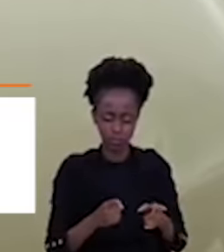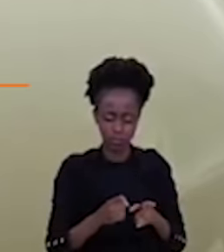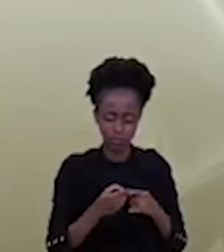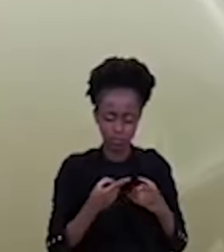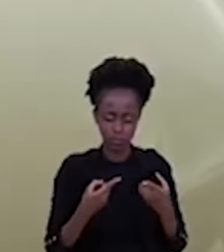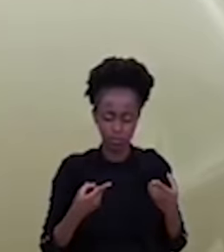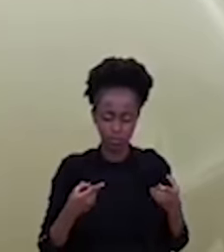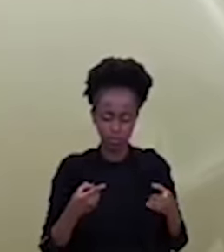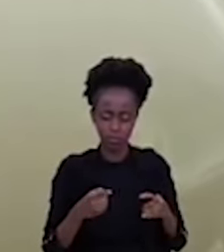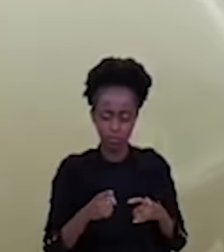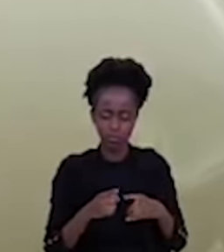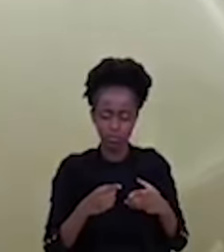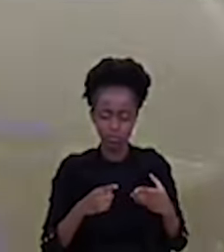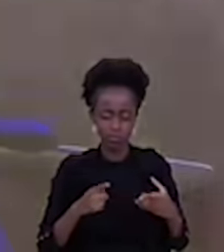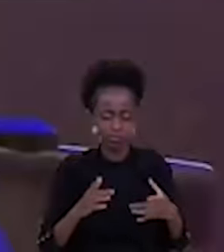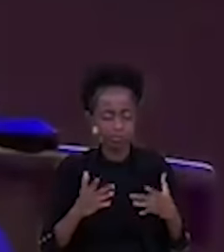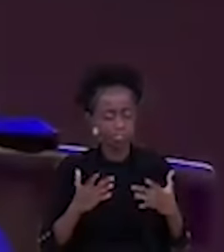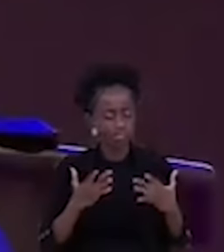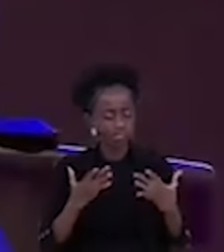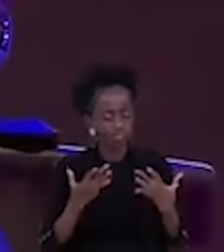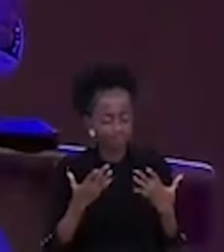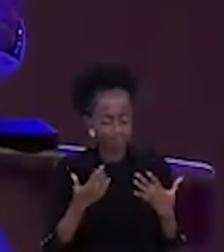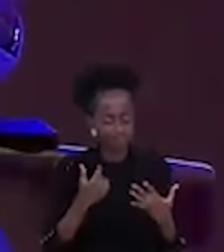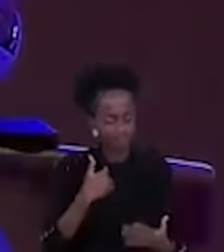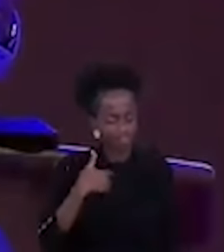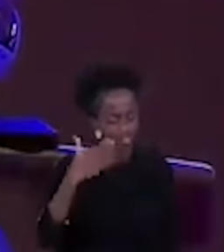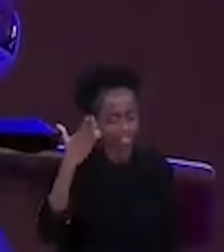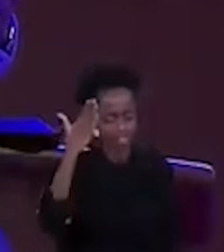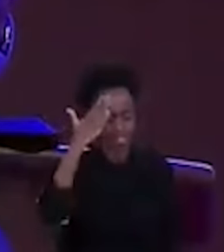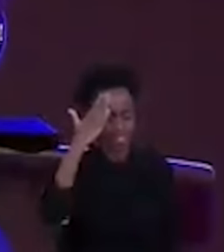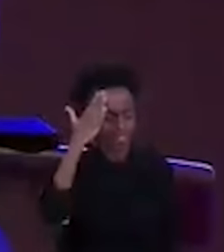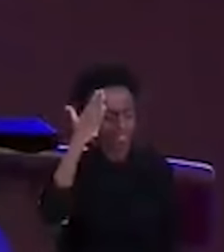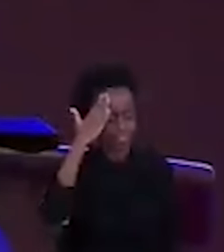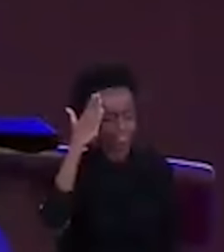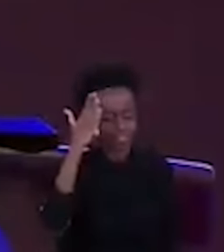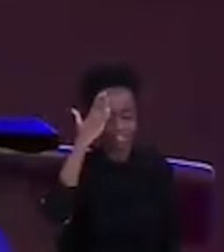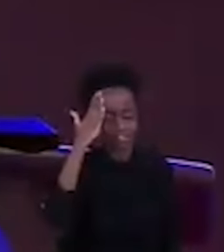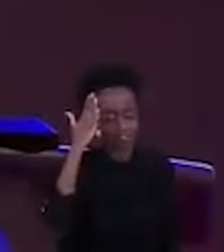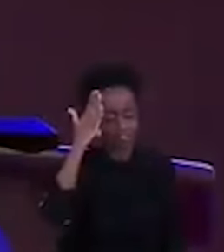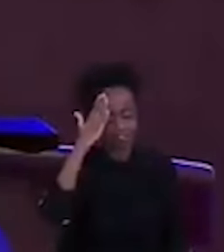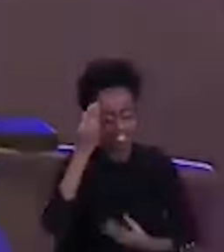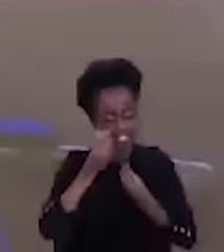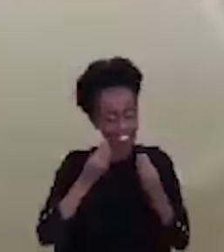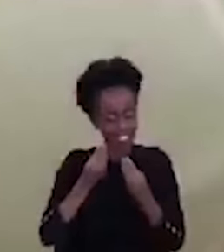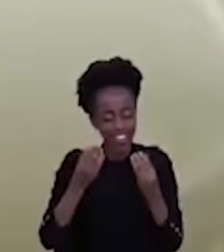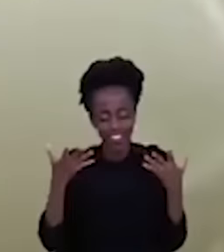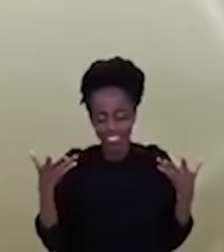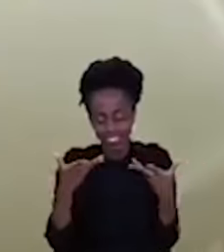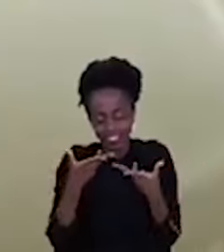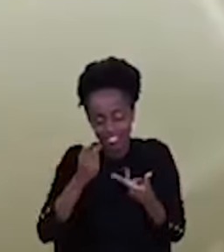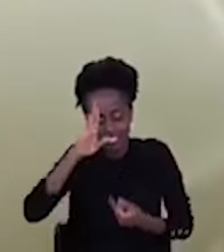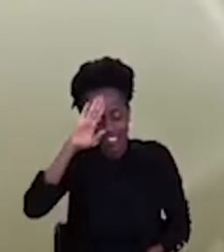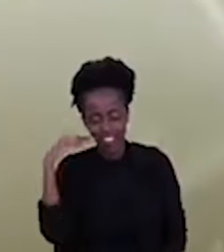conduzia. Ah, se antes eu soubesse, ah, se antes eu soubesse, como é honroso